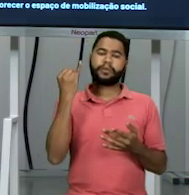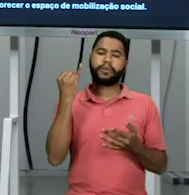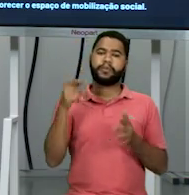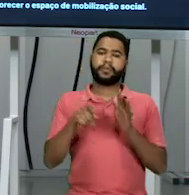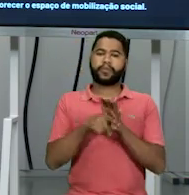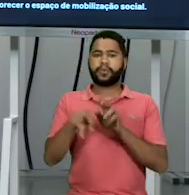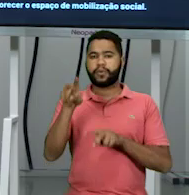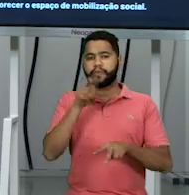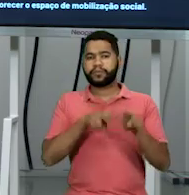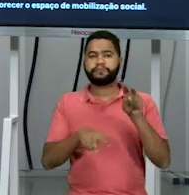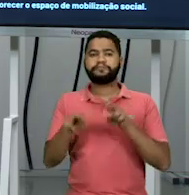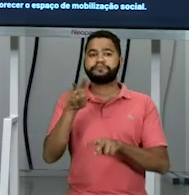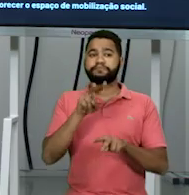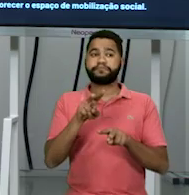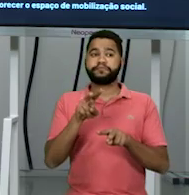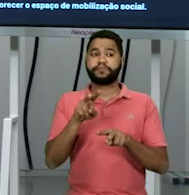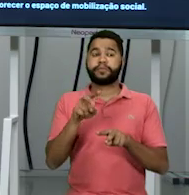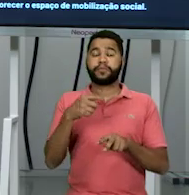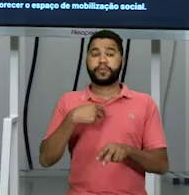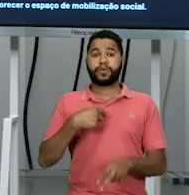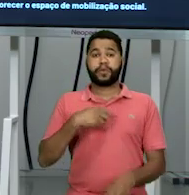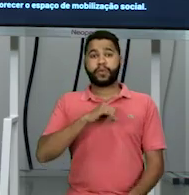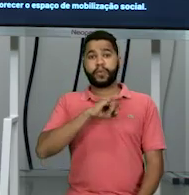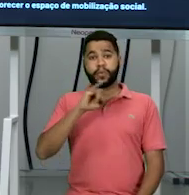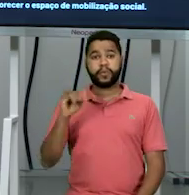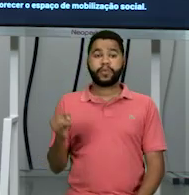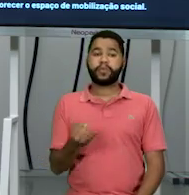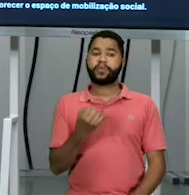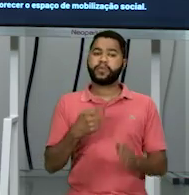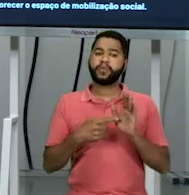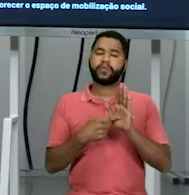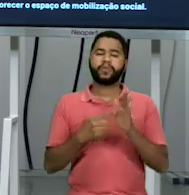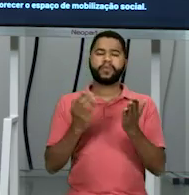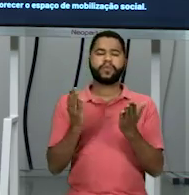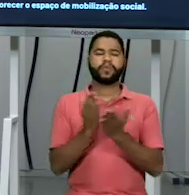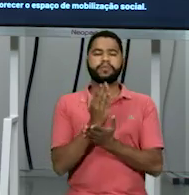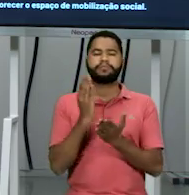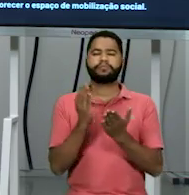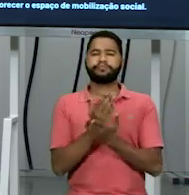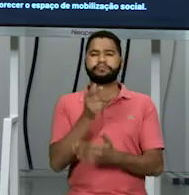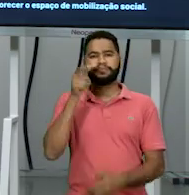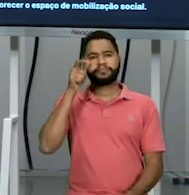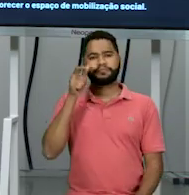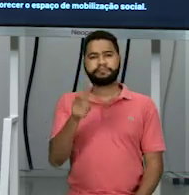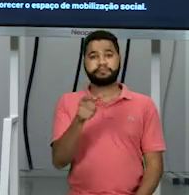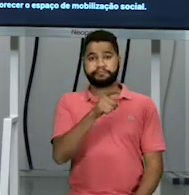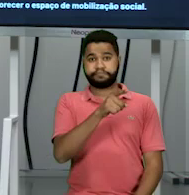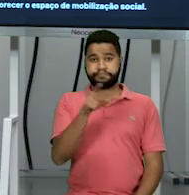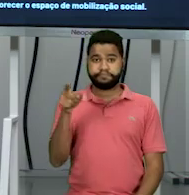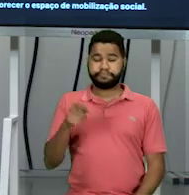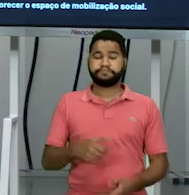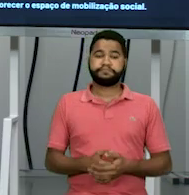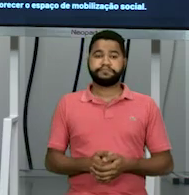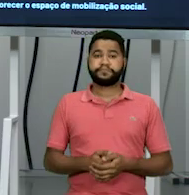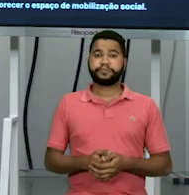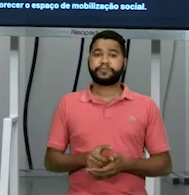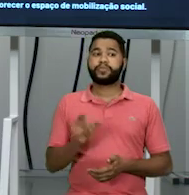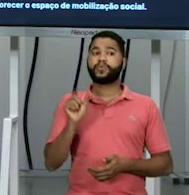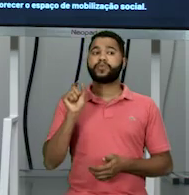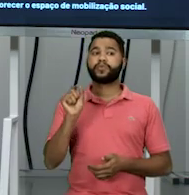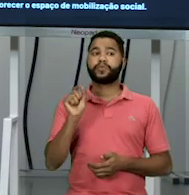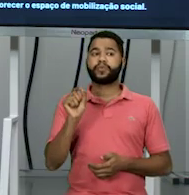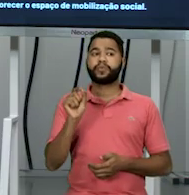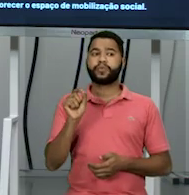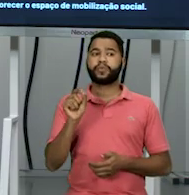avaliações externas. Eu aproveito para indicar um livro muito interessante para vocês, que é